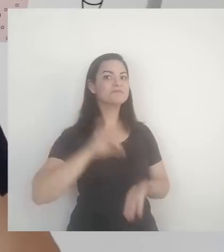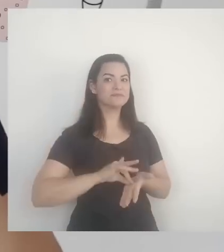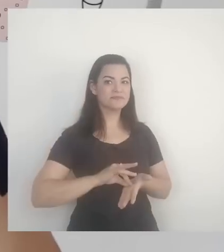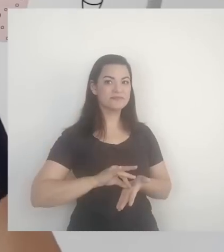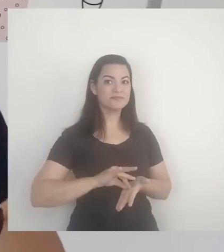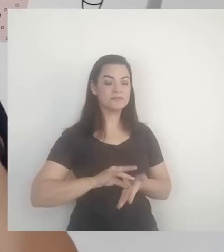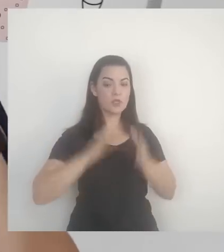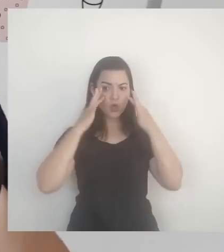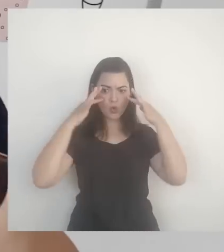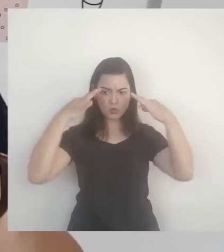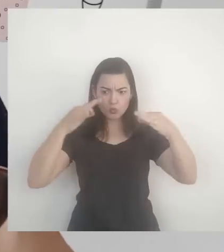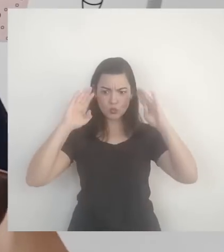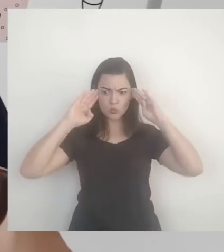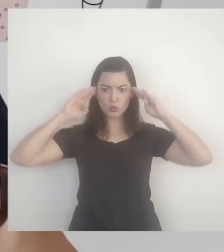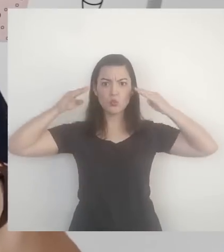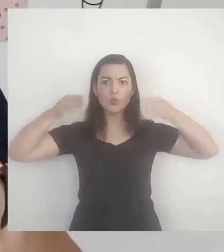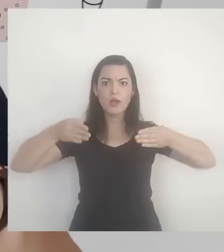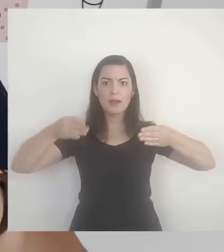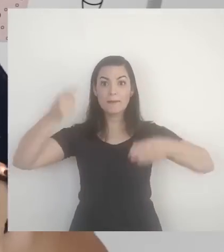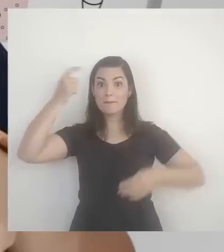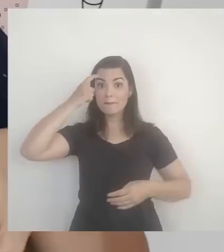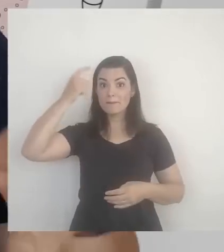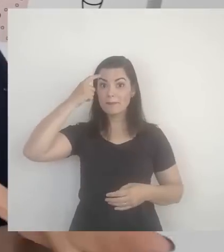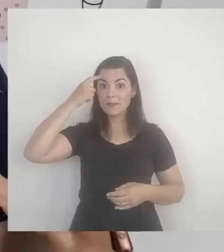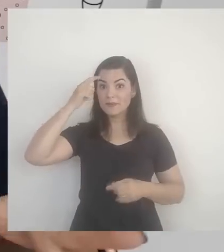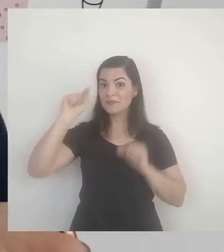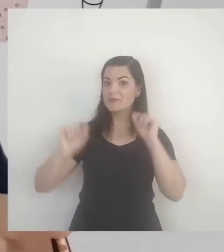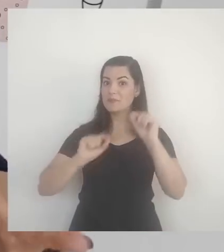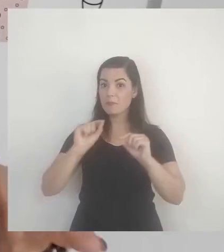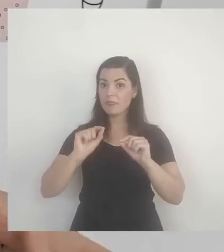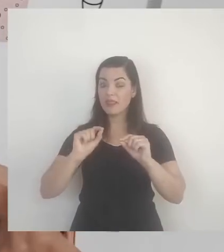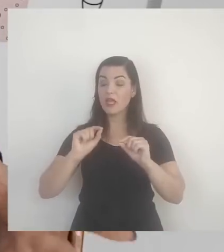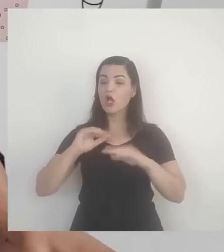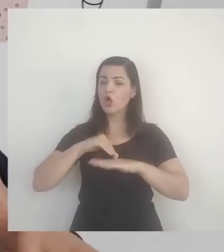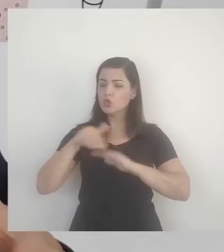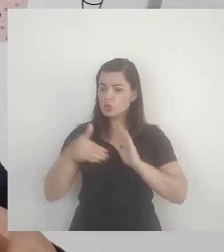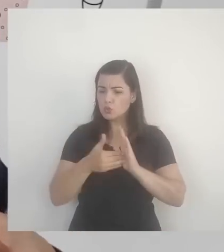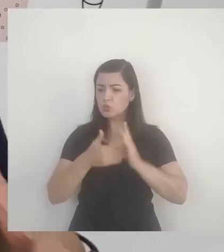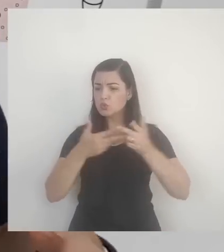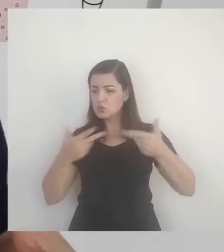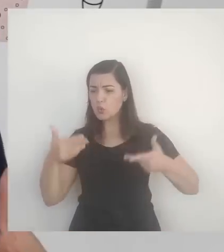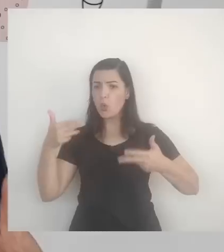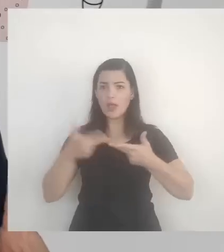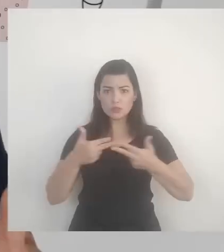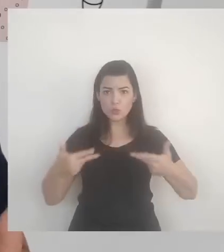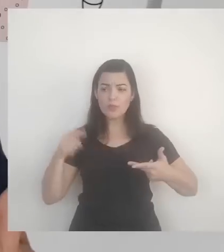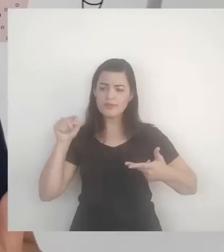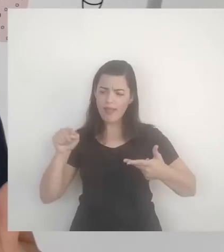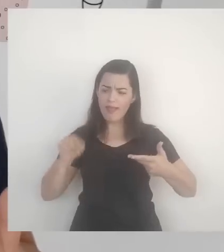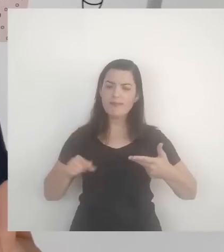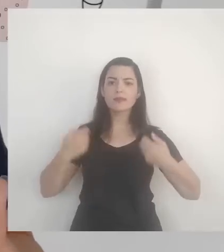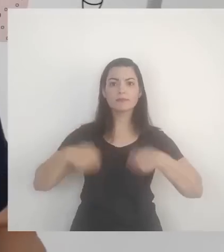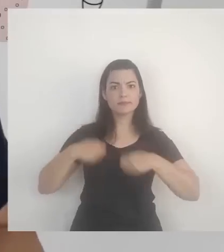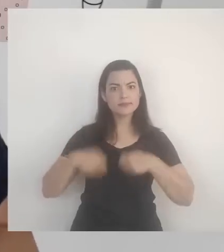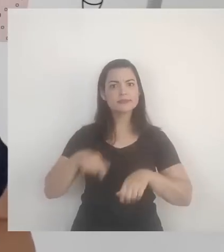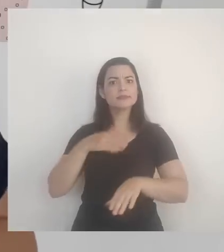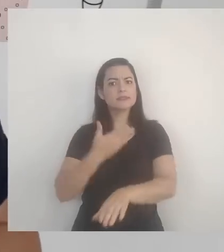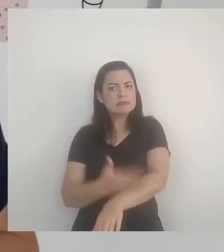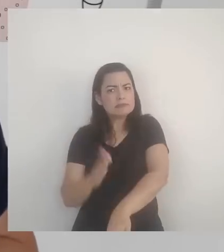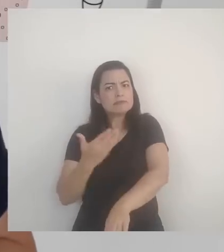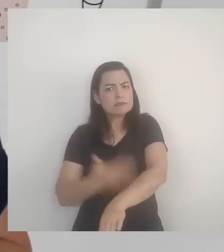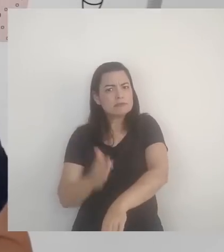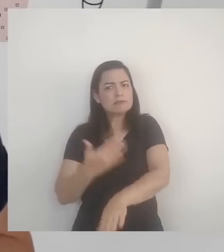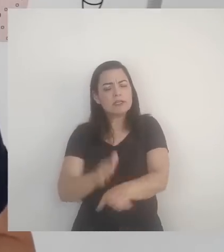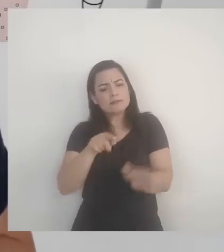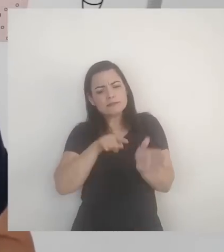para valer, hein? Concentração. Pensem que tudo isso precisou ser muito testado para